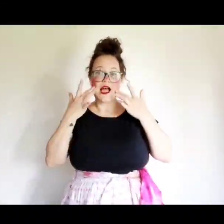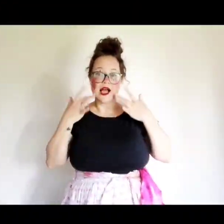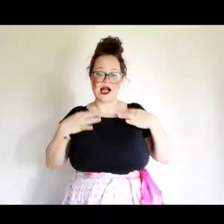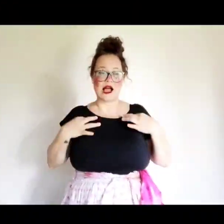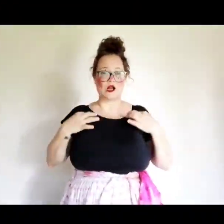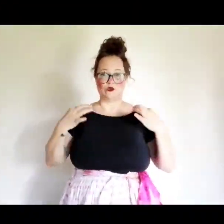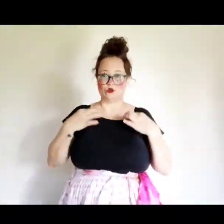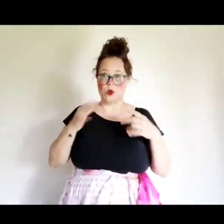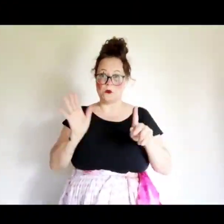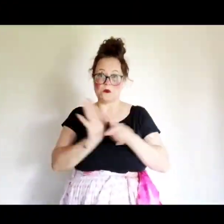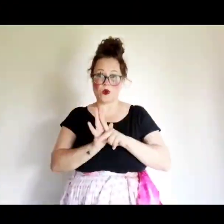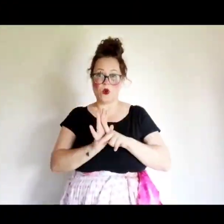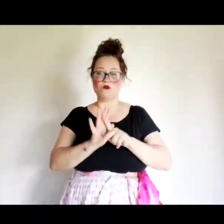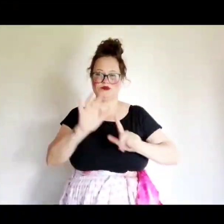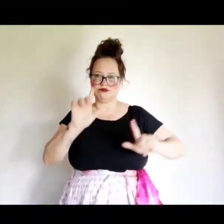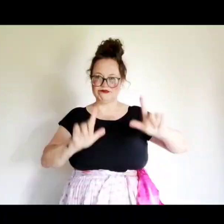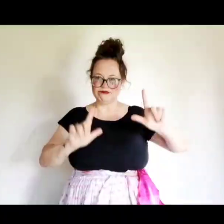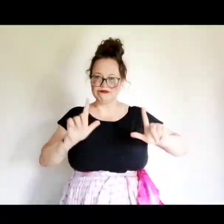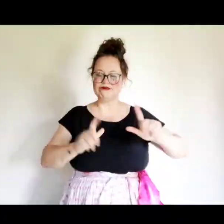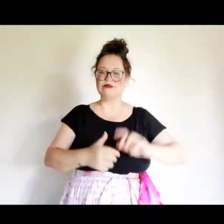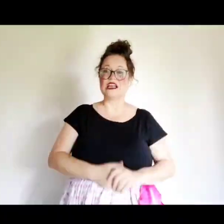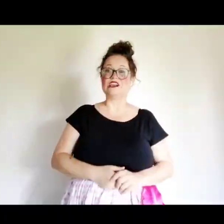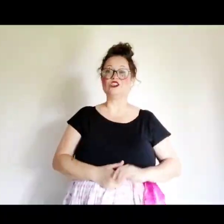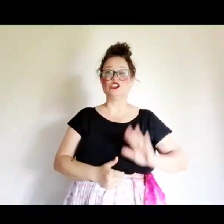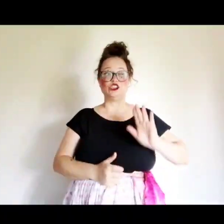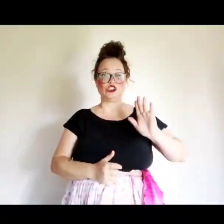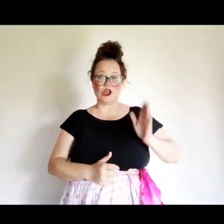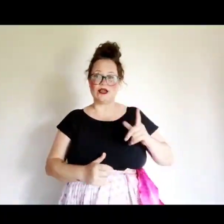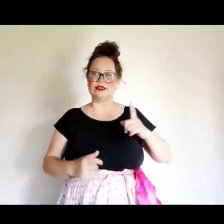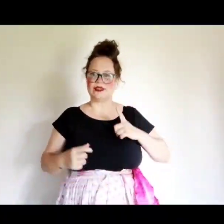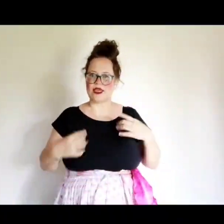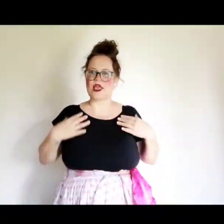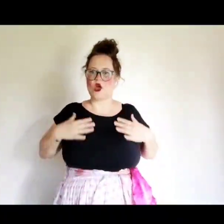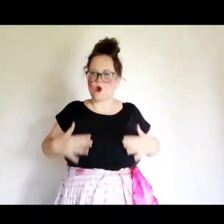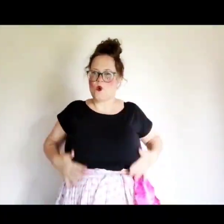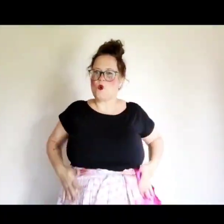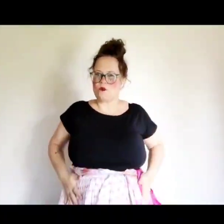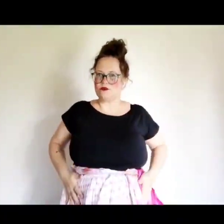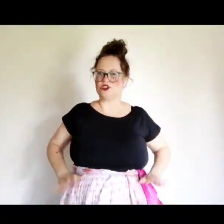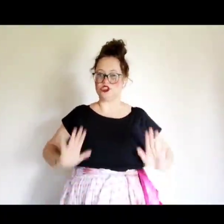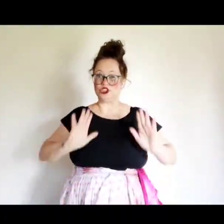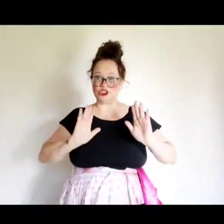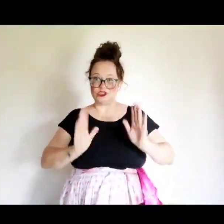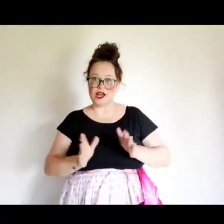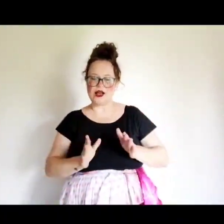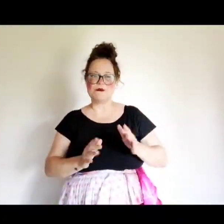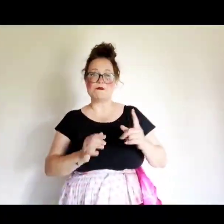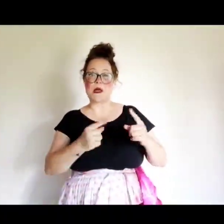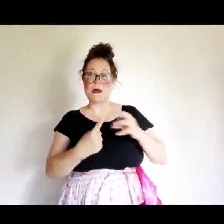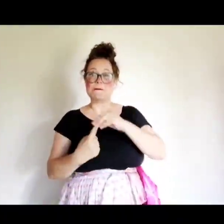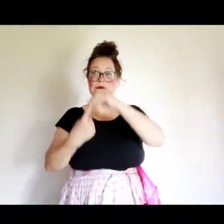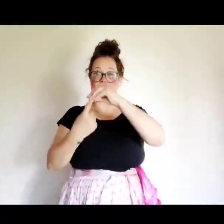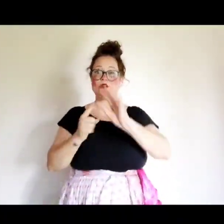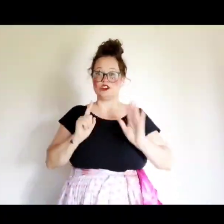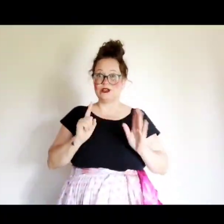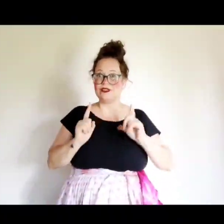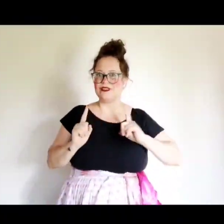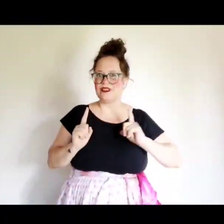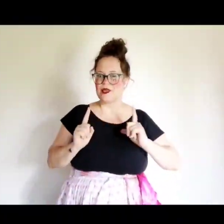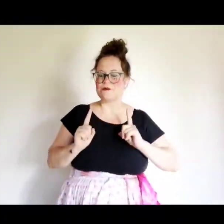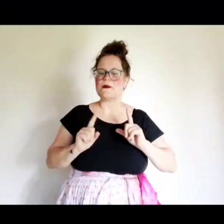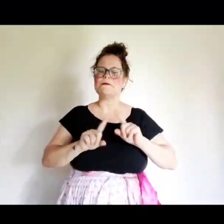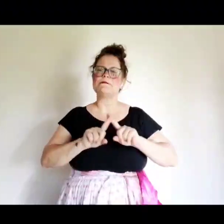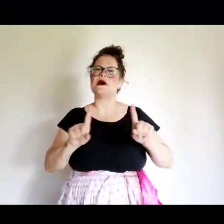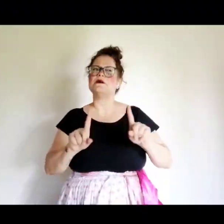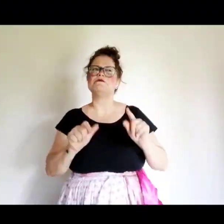do figurino. Já tinha um figurino único que eu pensei, porque a primeira ideia